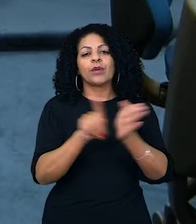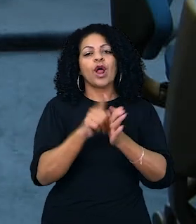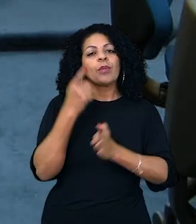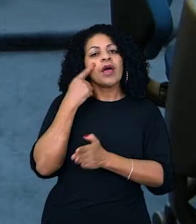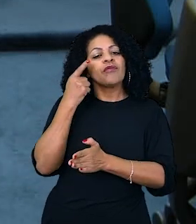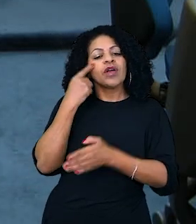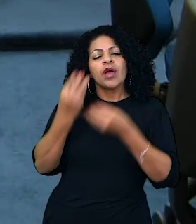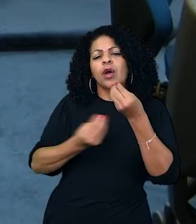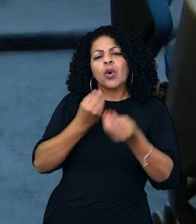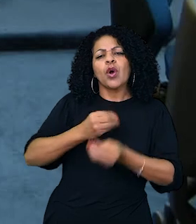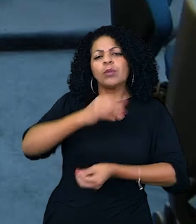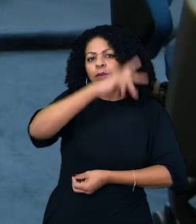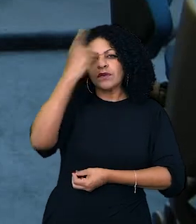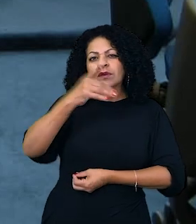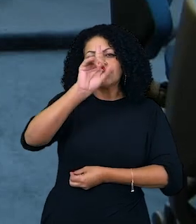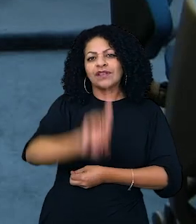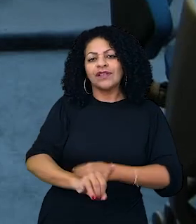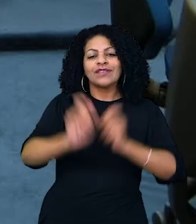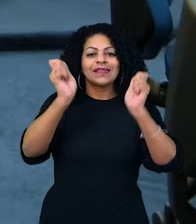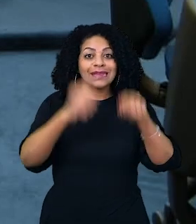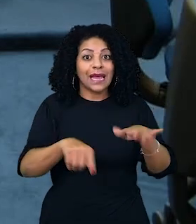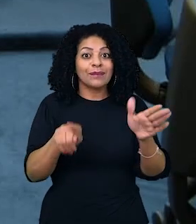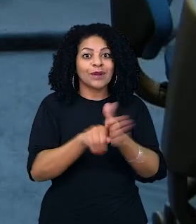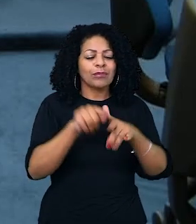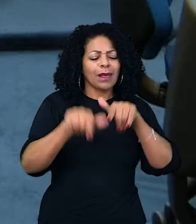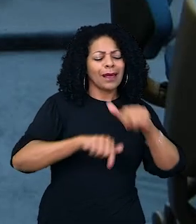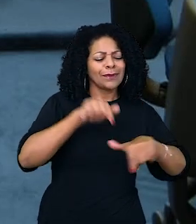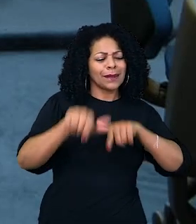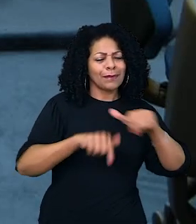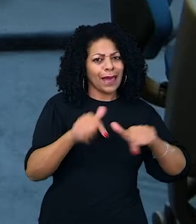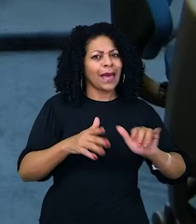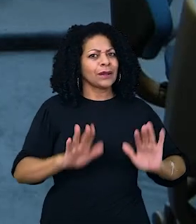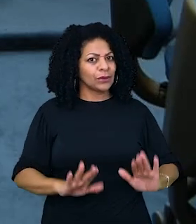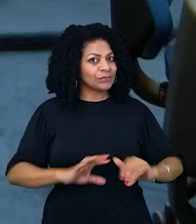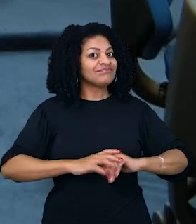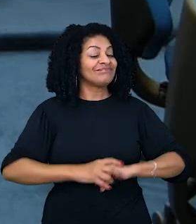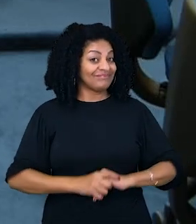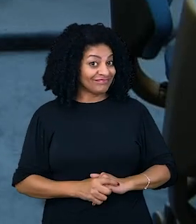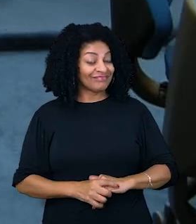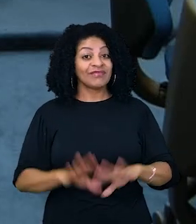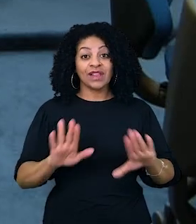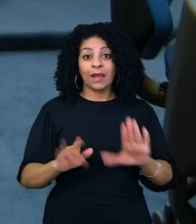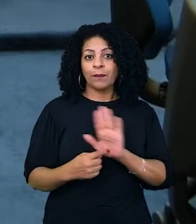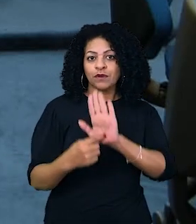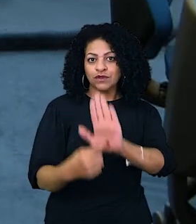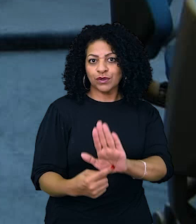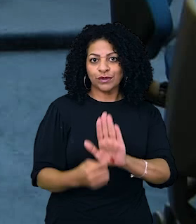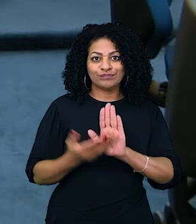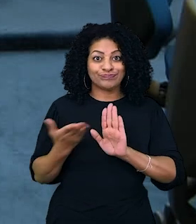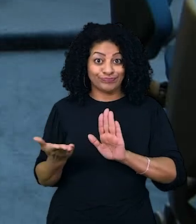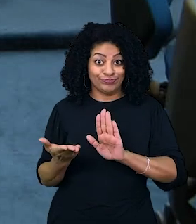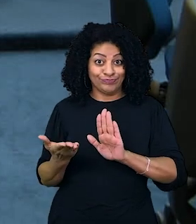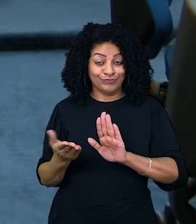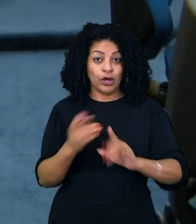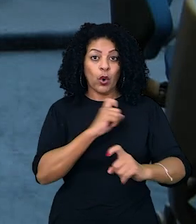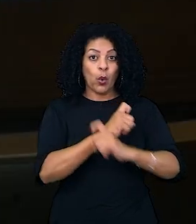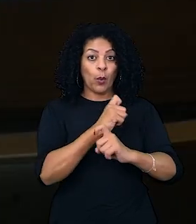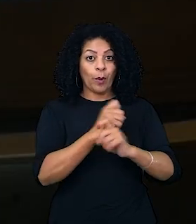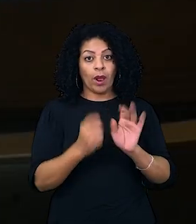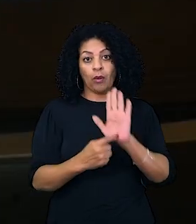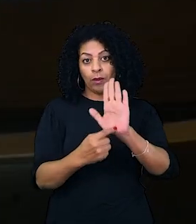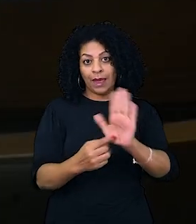com deficiência possa exercer as funções de forma plena e igualitária, o que não foi demonstrado pelo